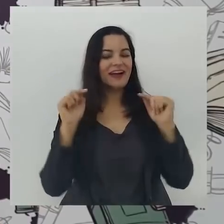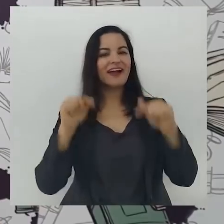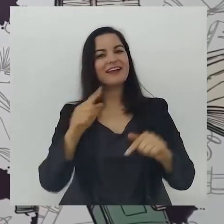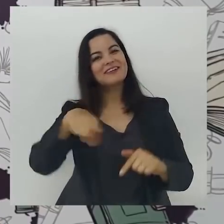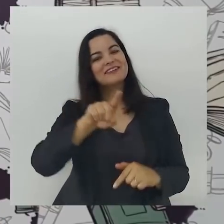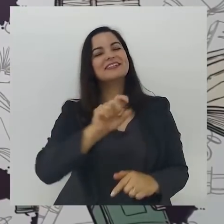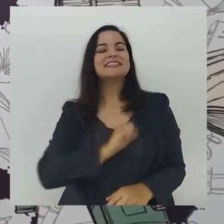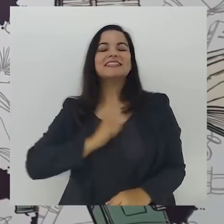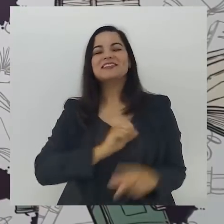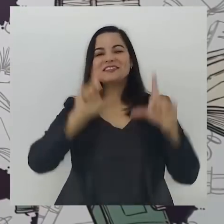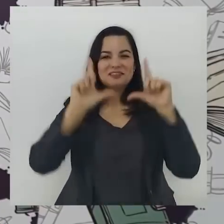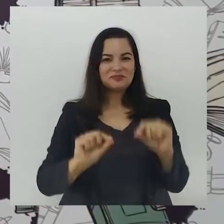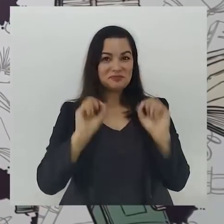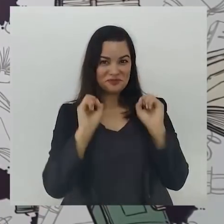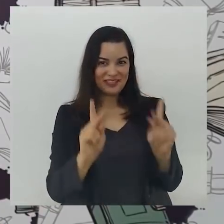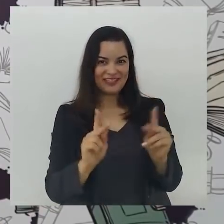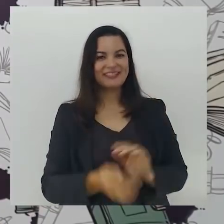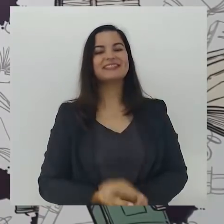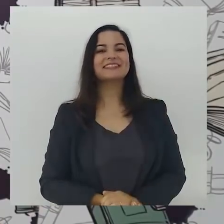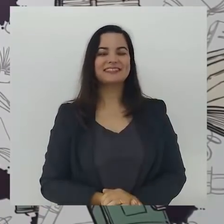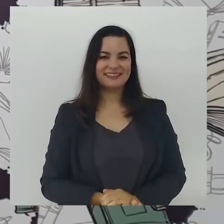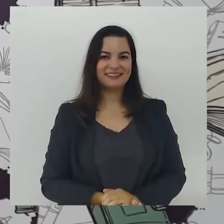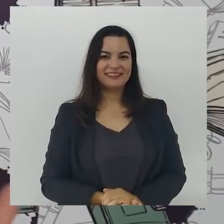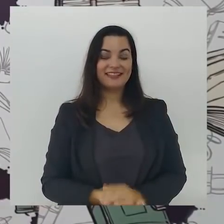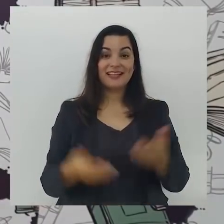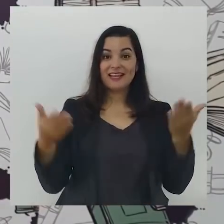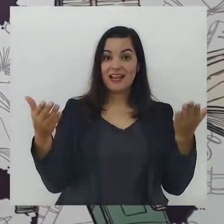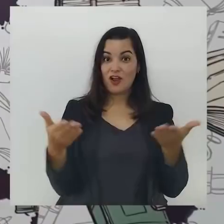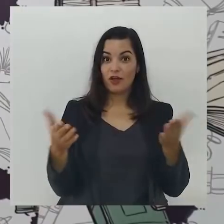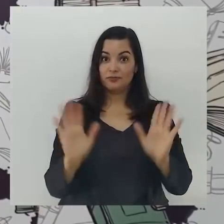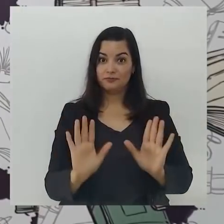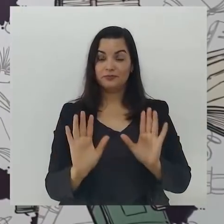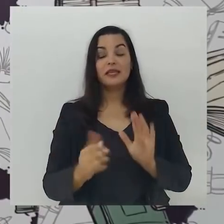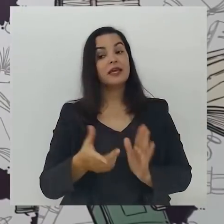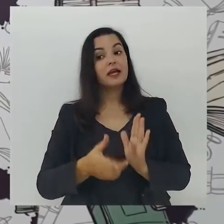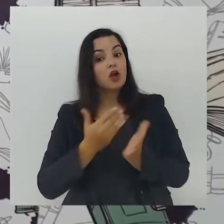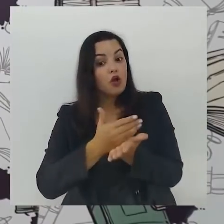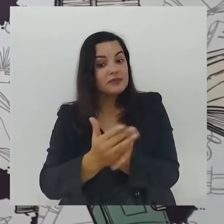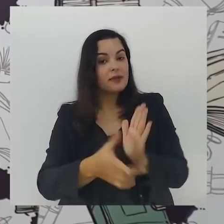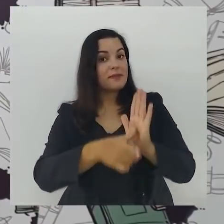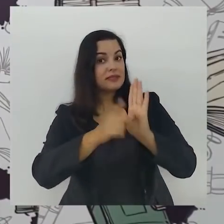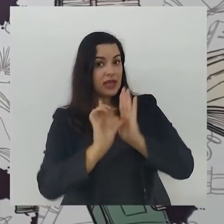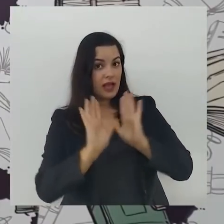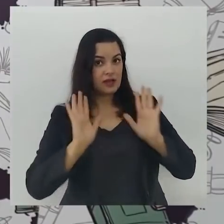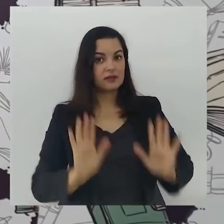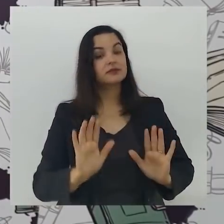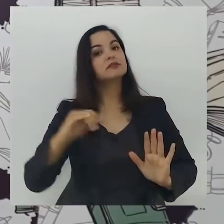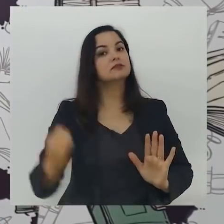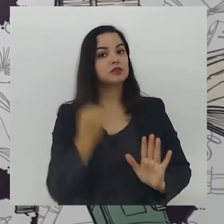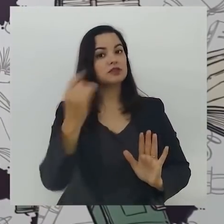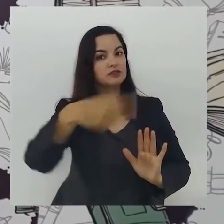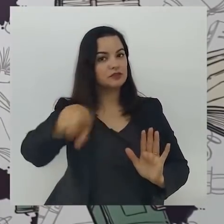vocês matarem um pouquinho a saudade, tá bom? Agora, antes de começarmos, é importante que